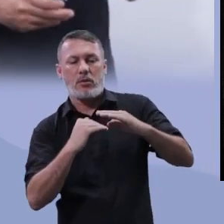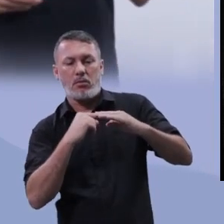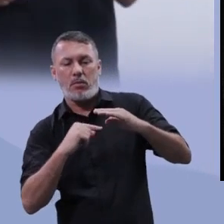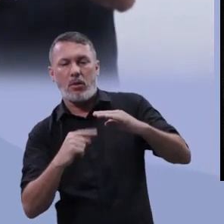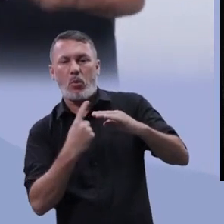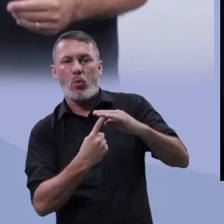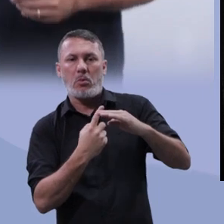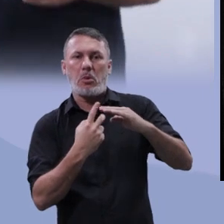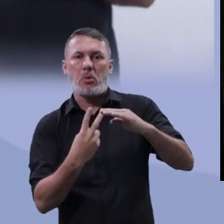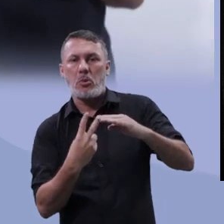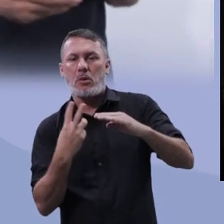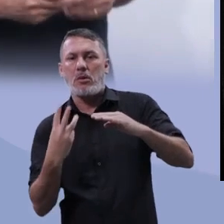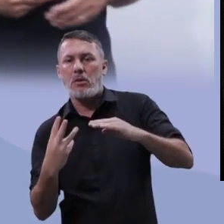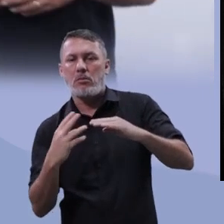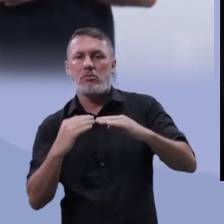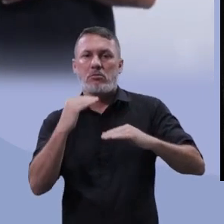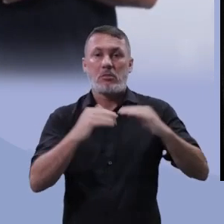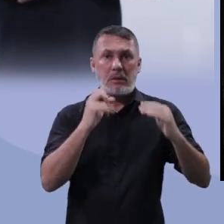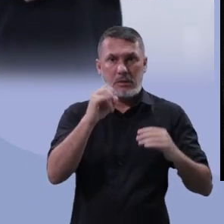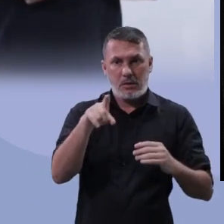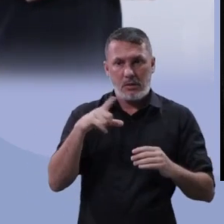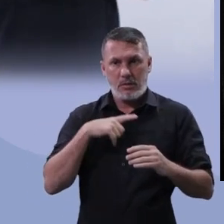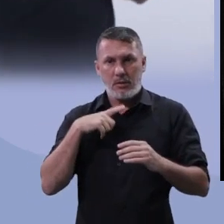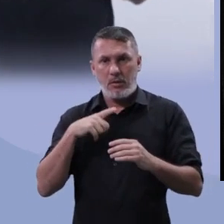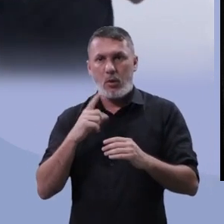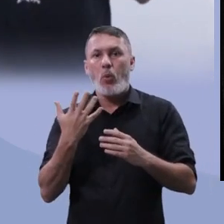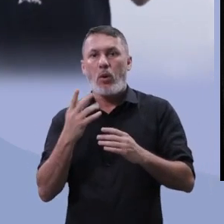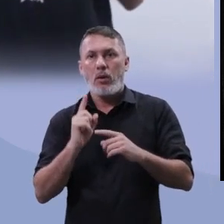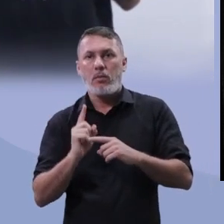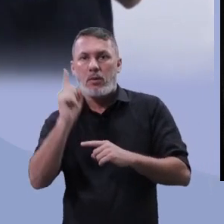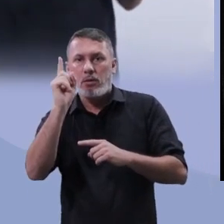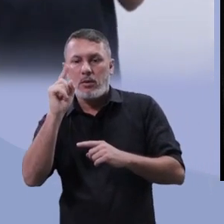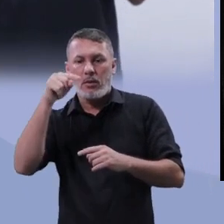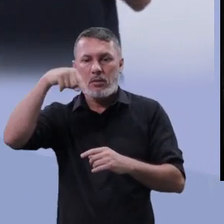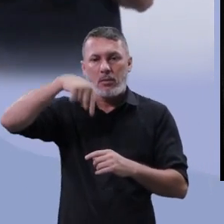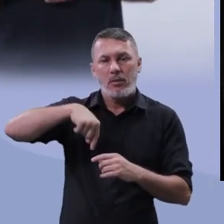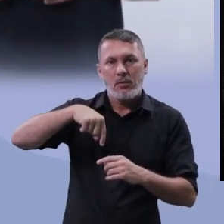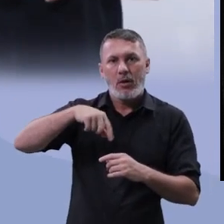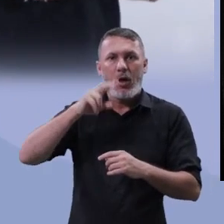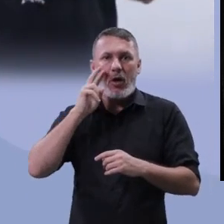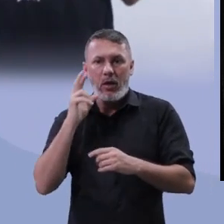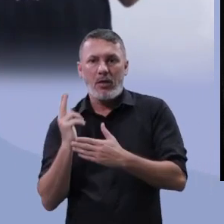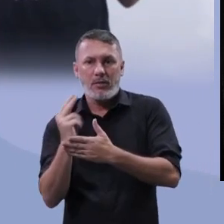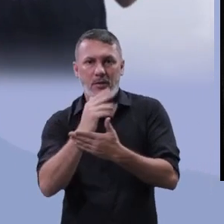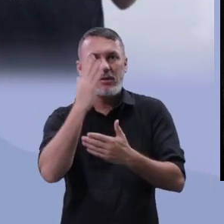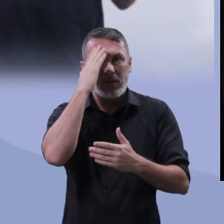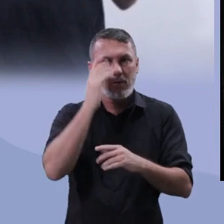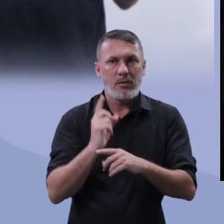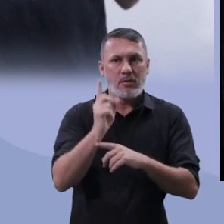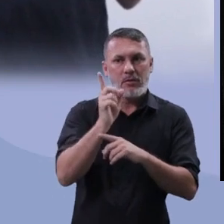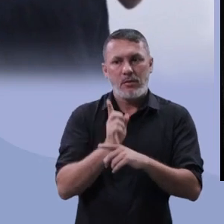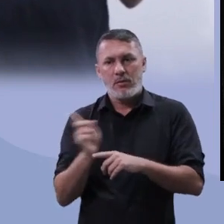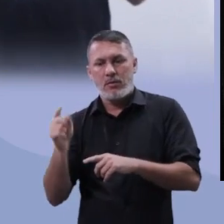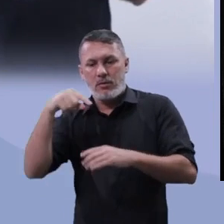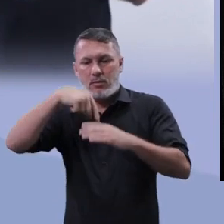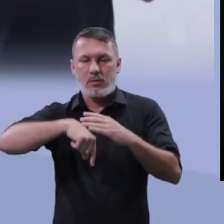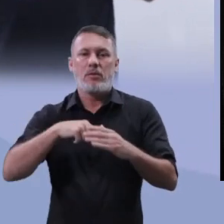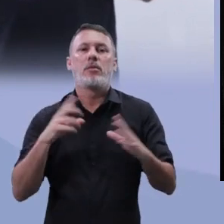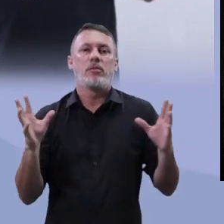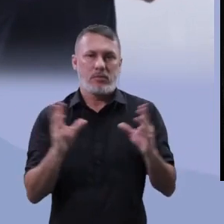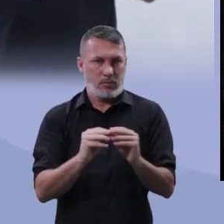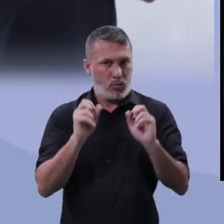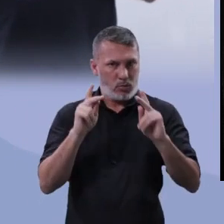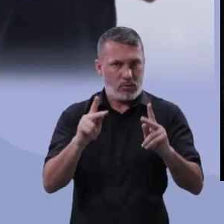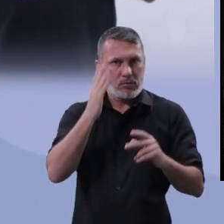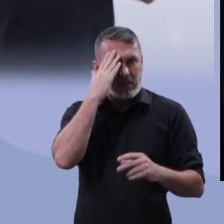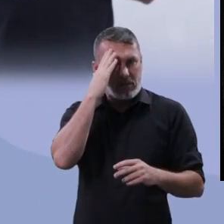se tem uma raiz, nenhuma raiz, duas raízes, se a parábola está voltada para cima, está voltada para baixo, tem que dominar toda essa parte de